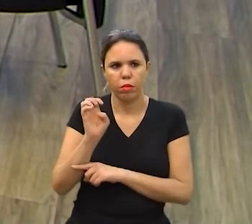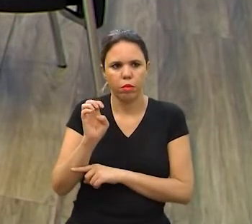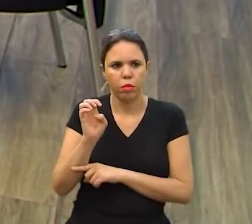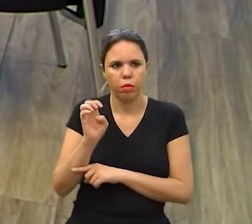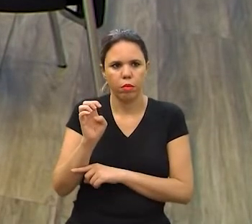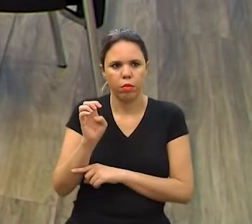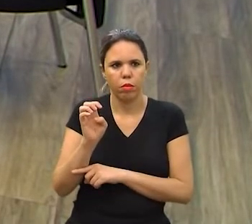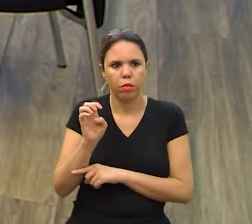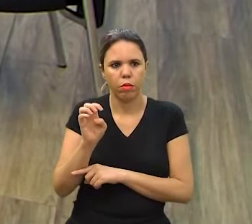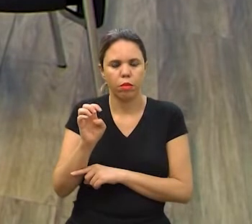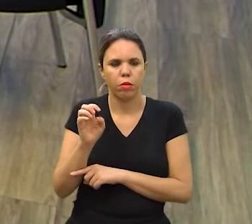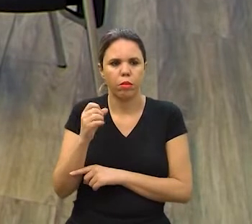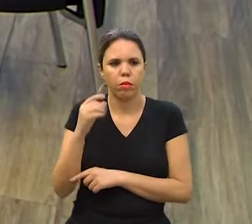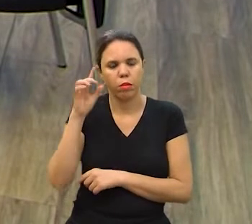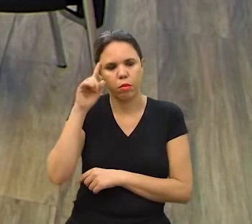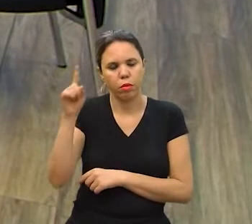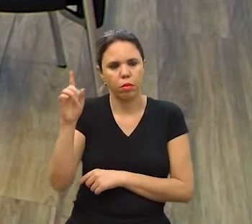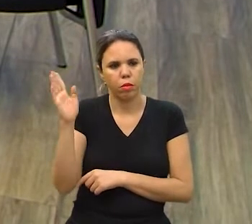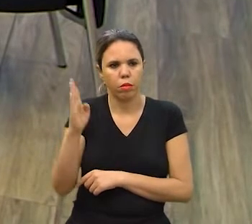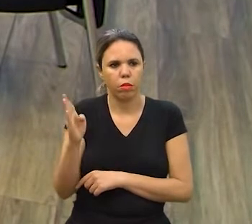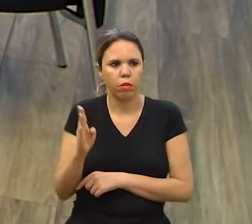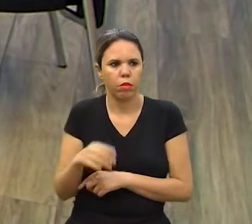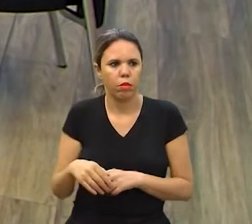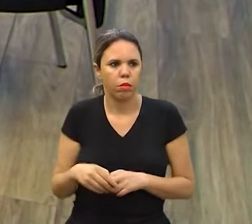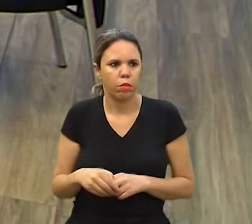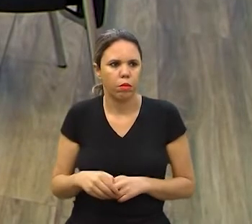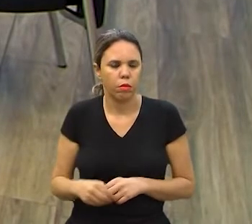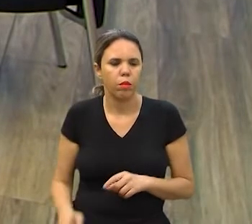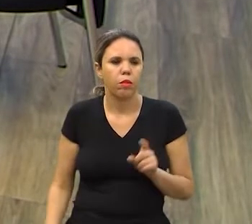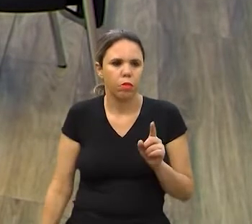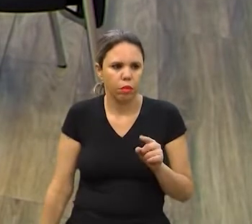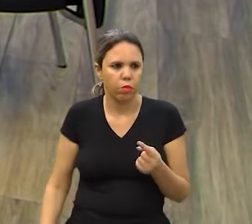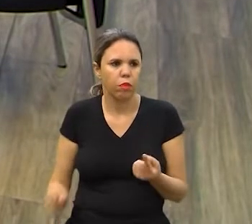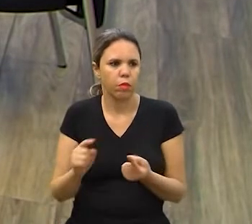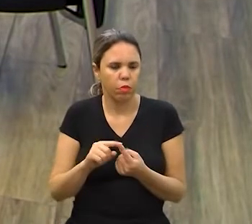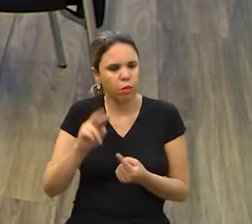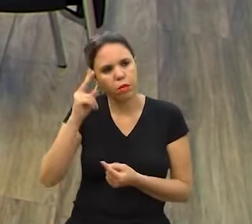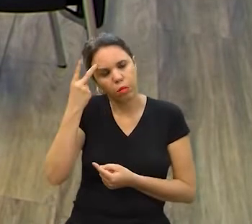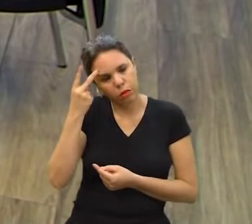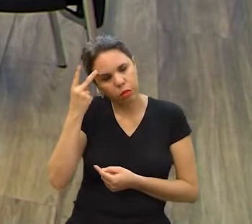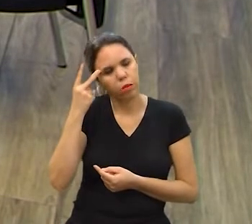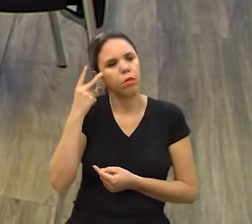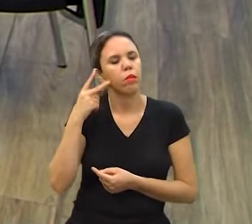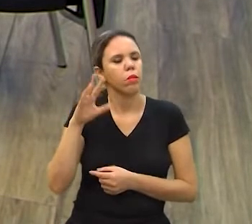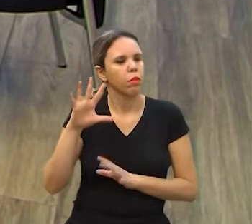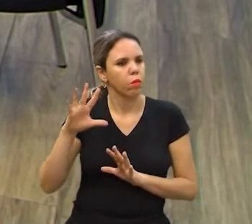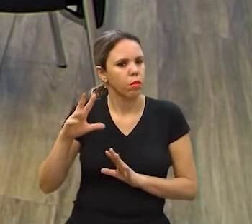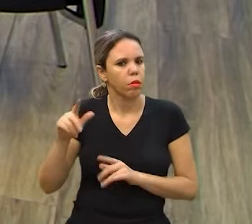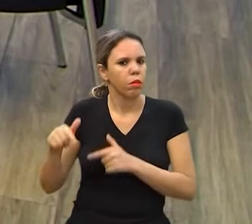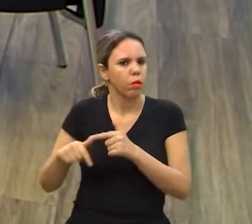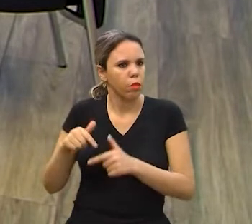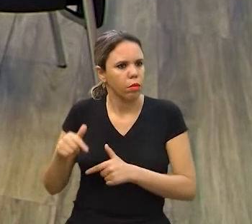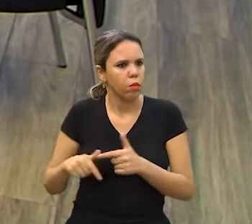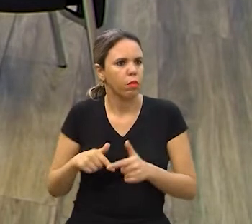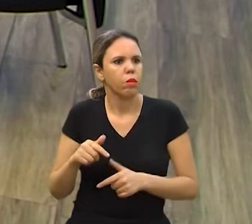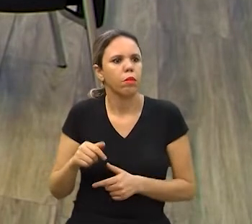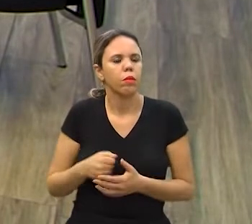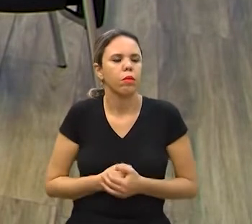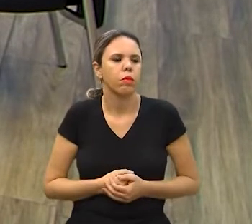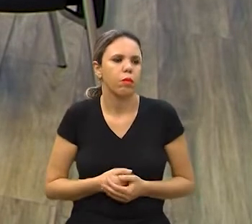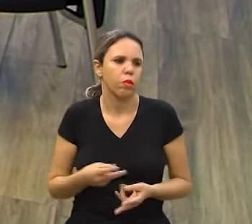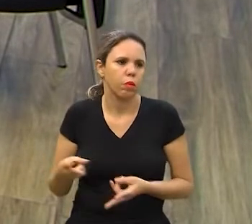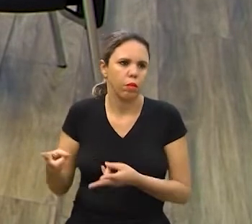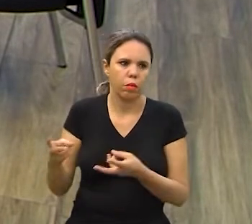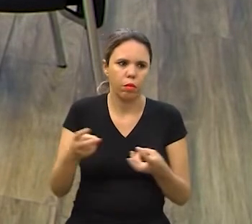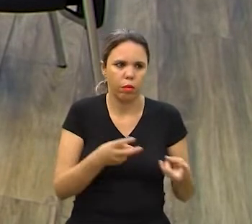para o Estado e algum dia até para o nosso país? O intuito é isso, mudar essa trajetória, fazer com que seja